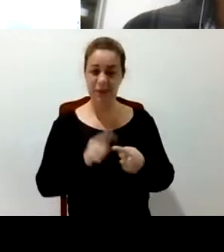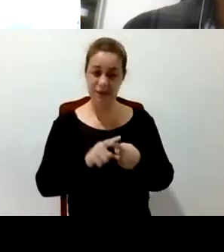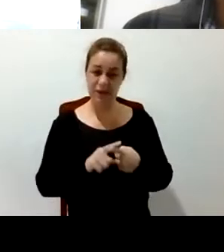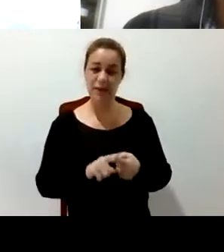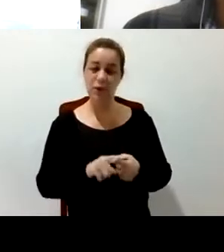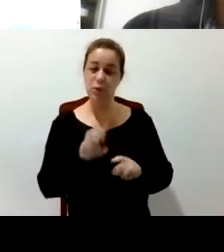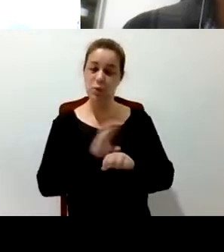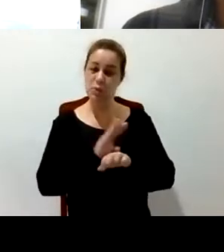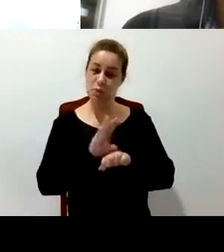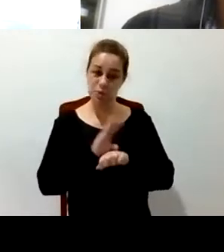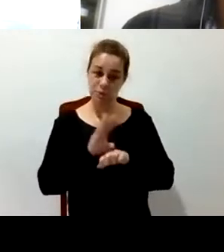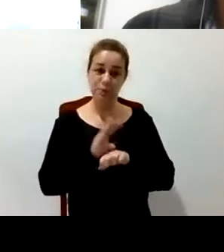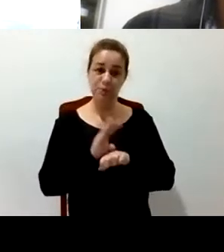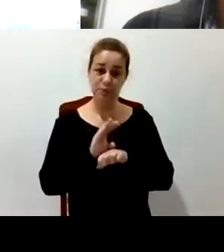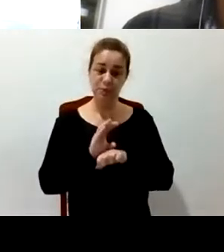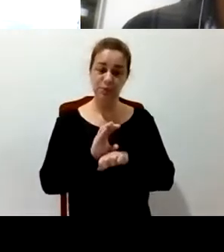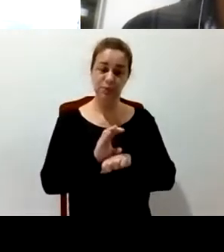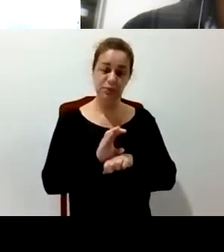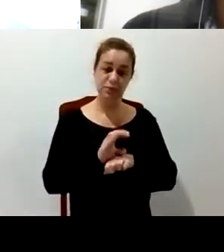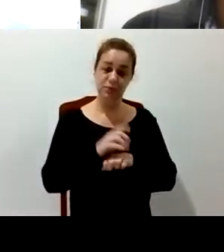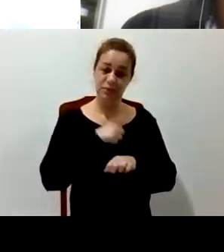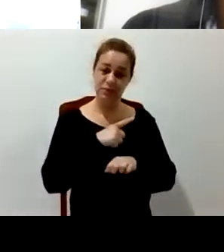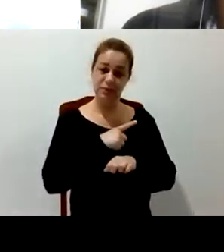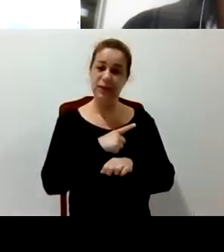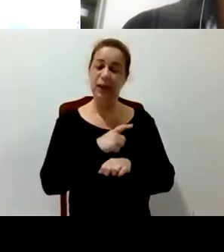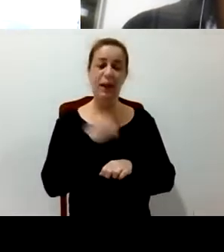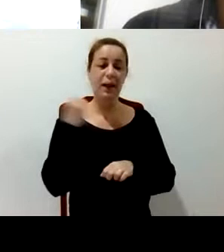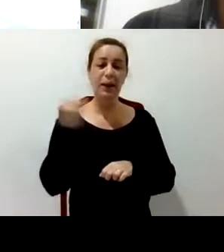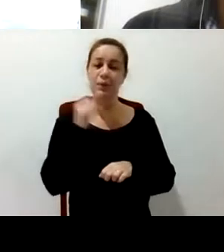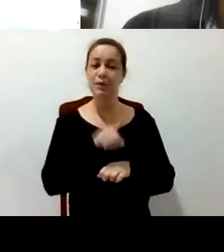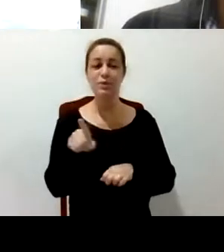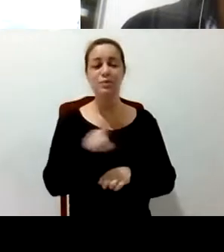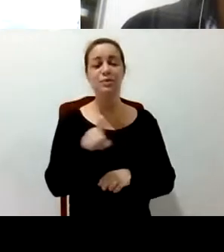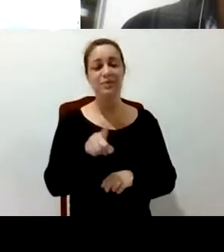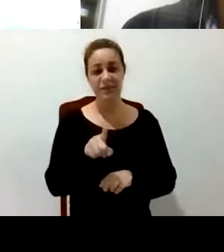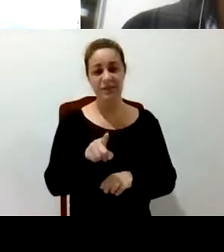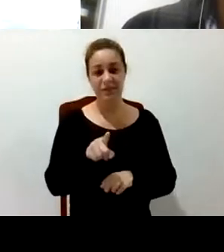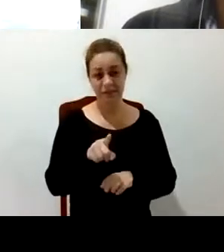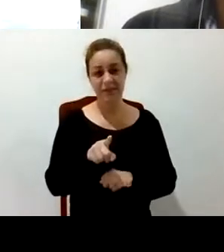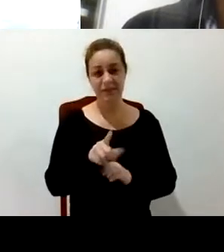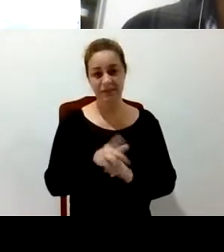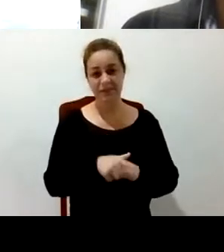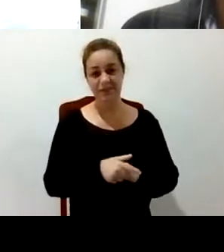curso, ele, né, ele tem a dimensão que tem por conta de vocês, né?